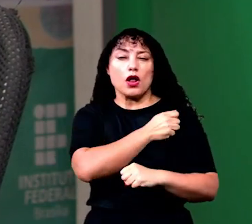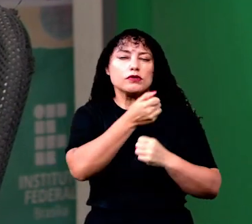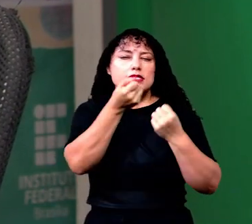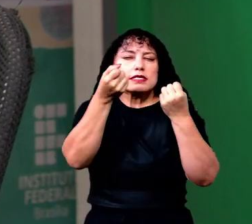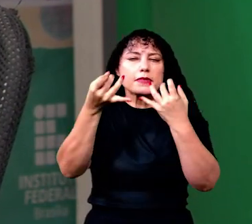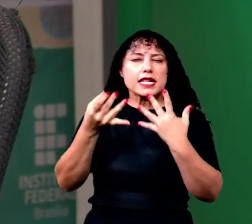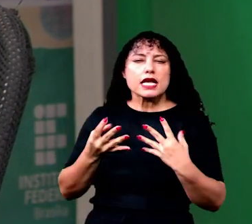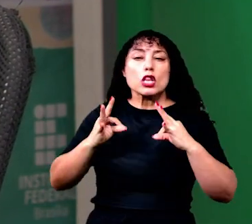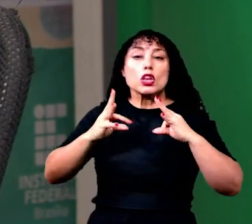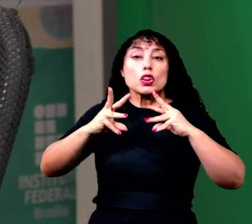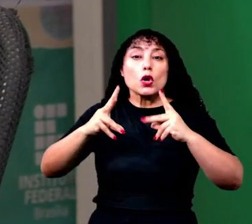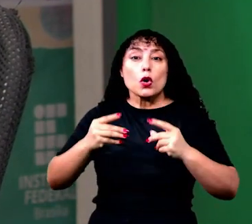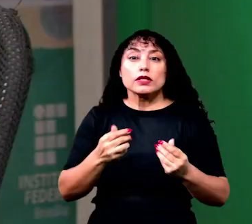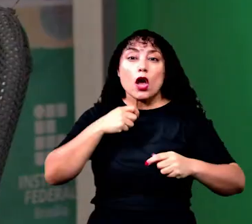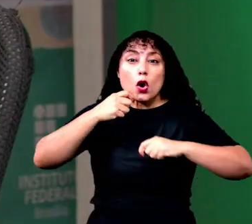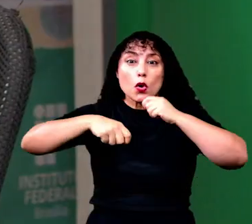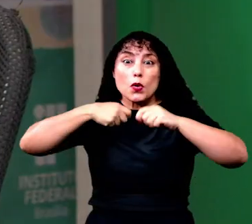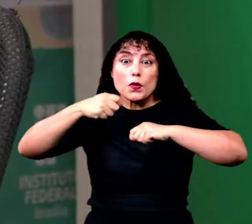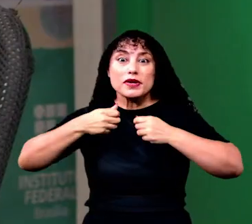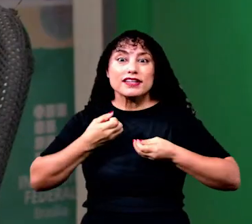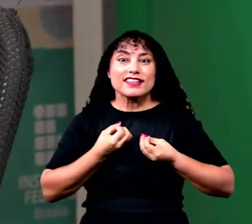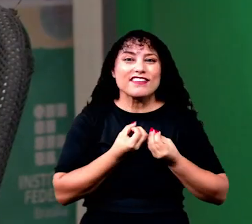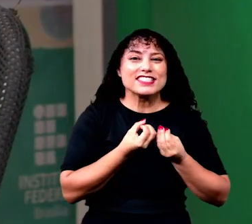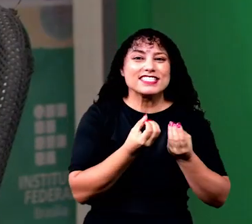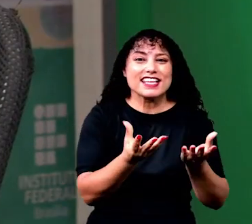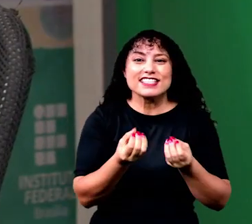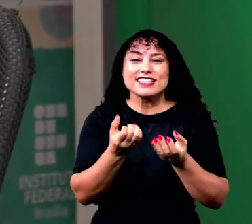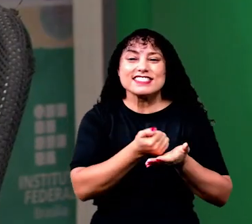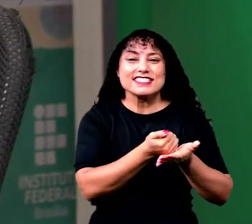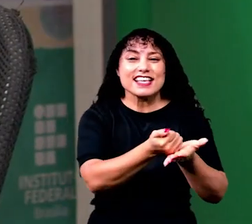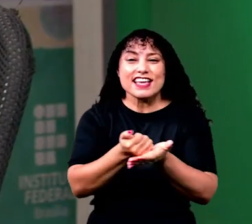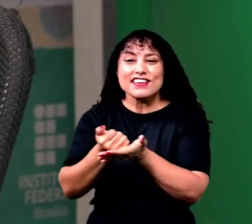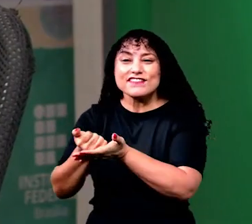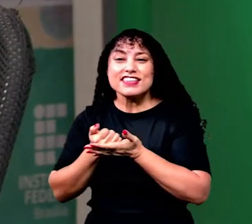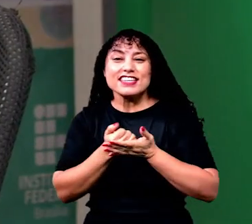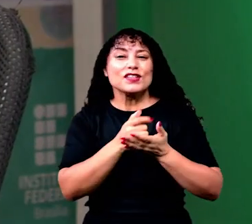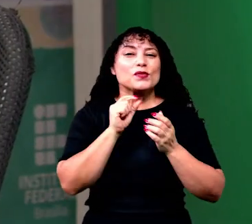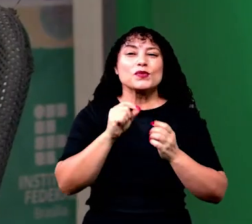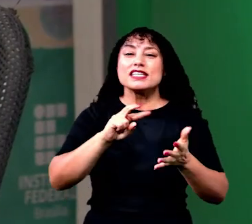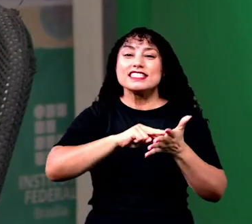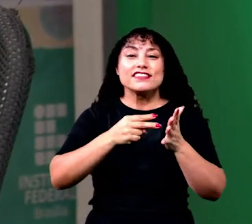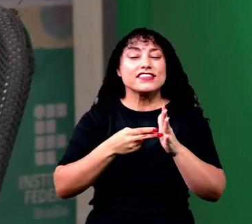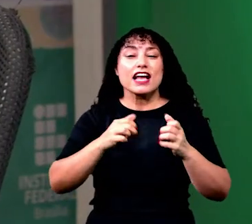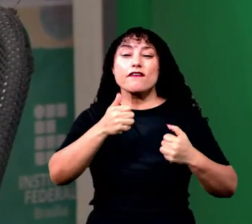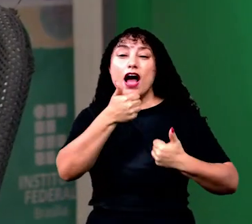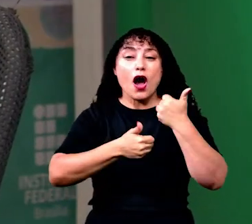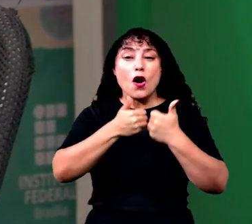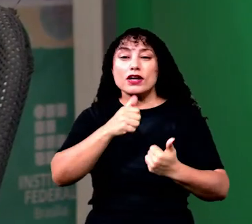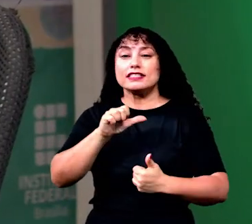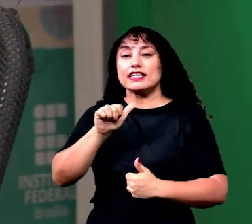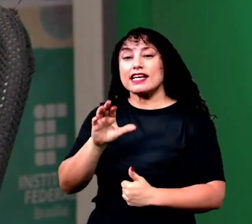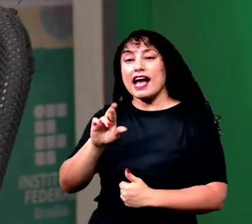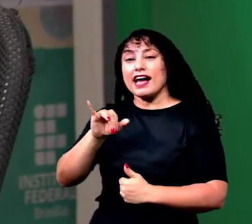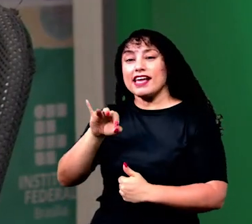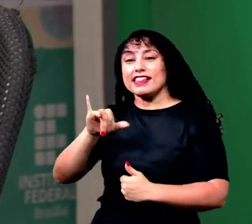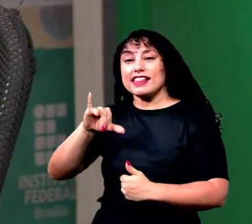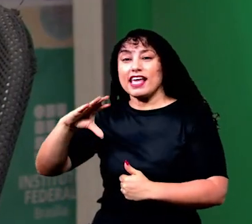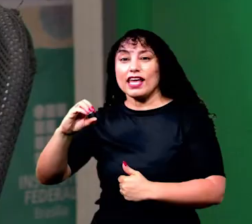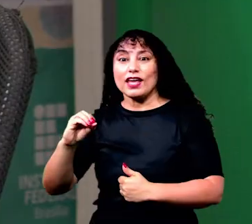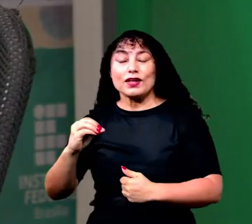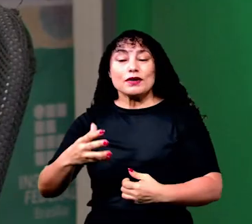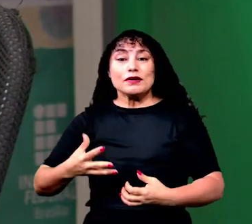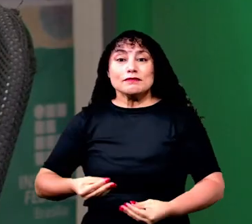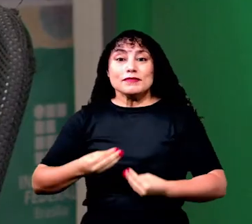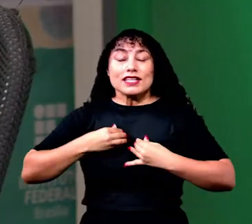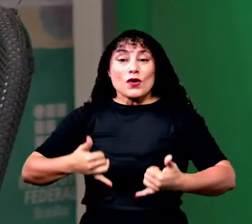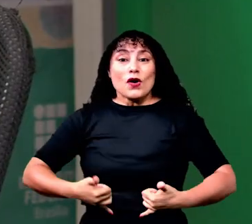um aluno explicando sobre todas as comidas que estavam sendo servidas e tinha um explicando o que que era o arroz carreteiro. E